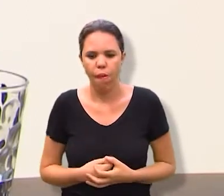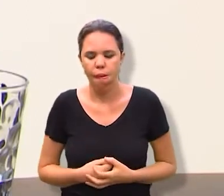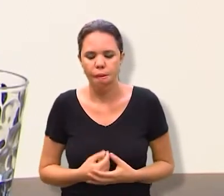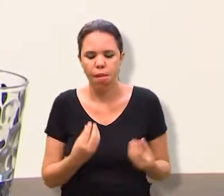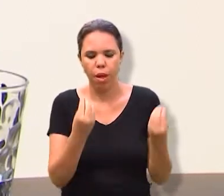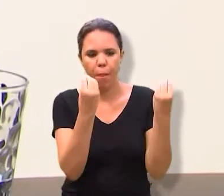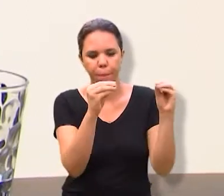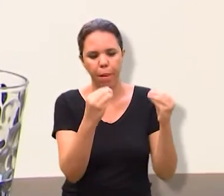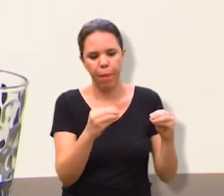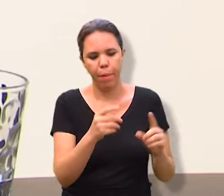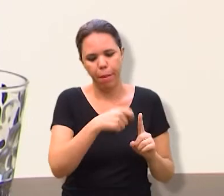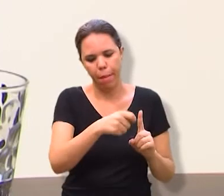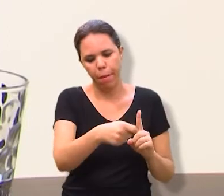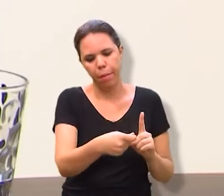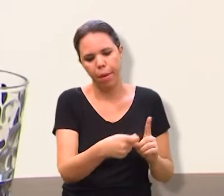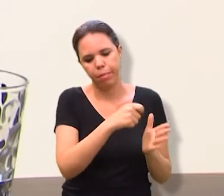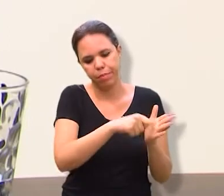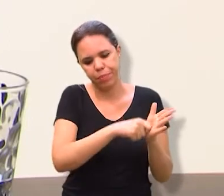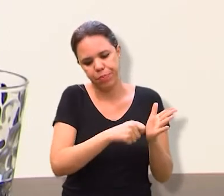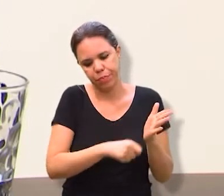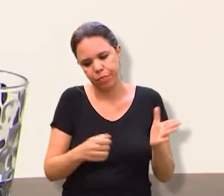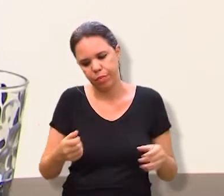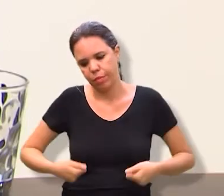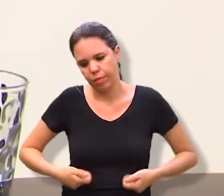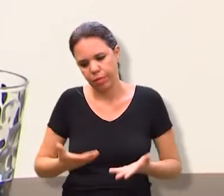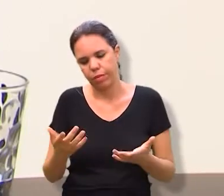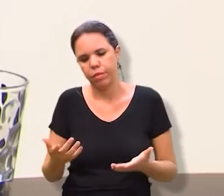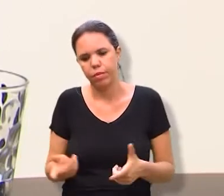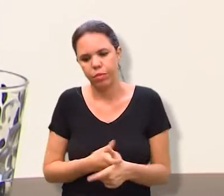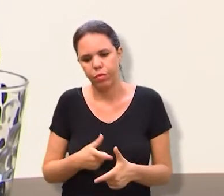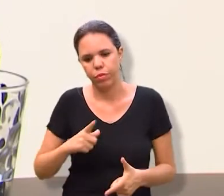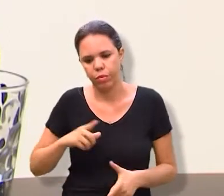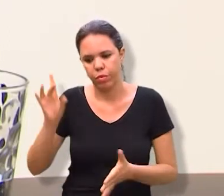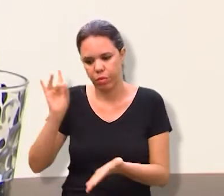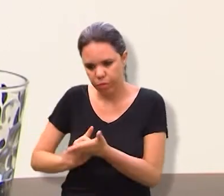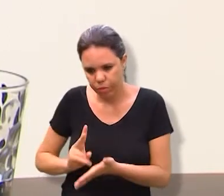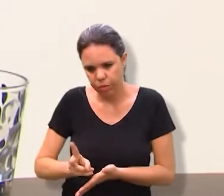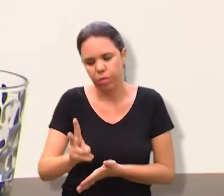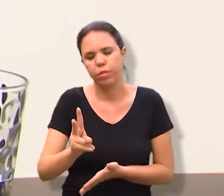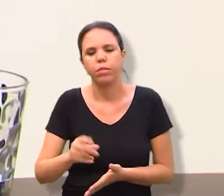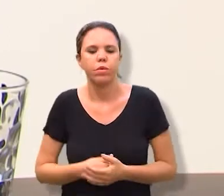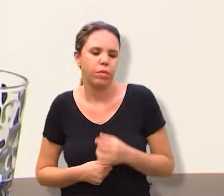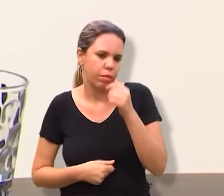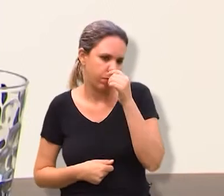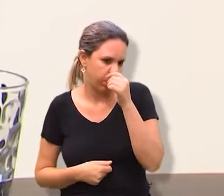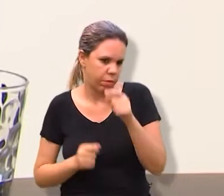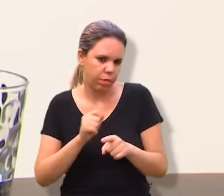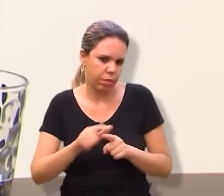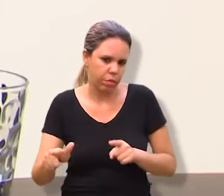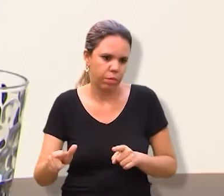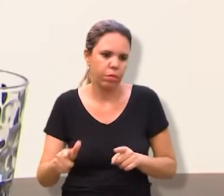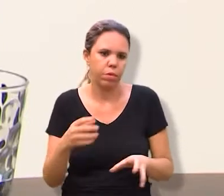tem, né? Colocar isso mês a mês e todos os gastos planejados, aqueles gastos que são fixos, né?